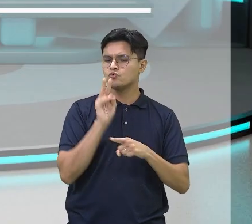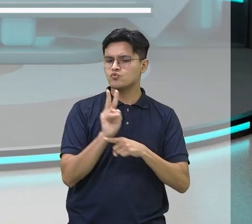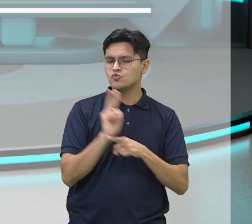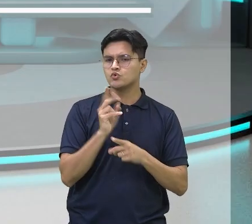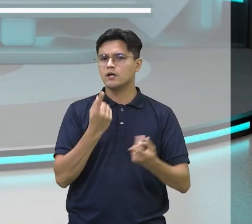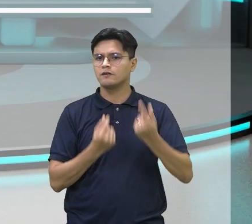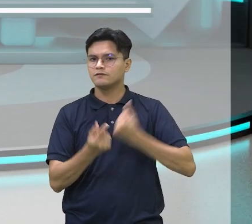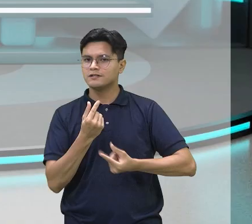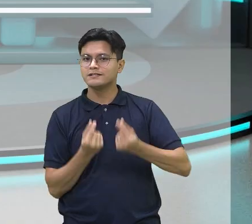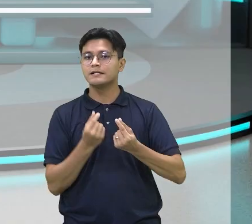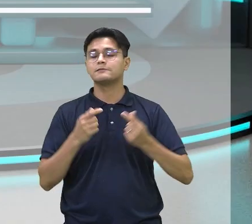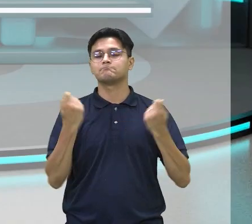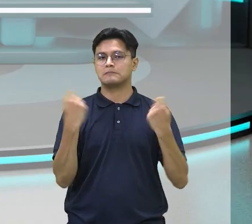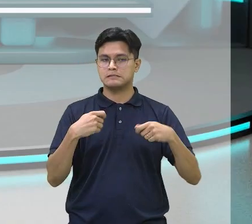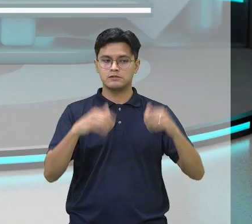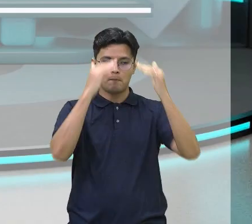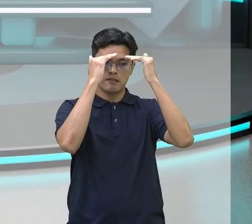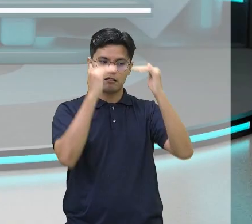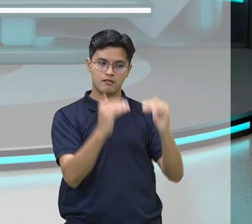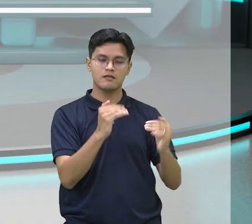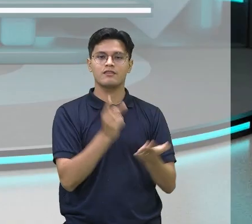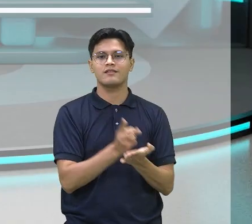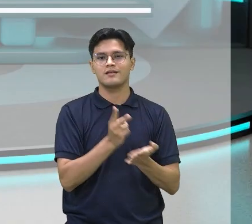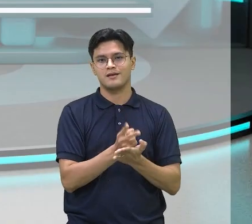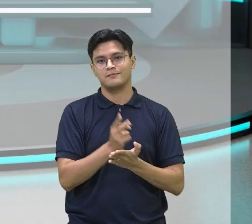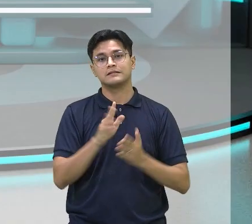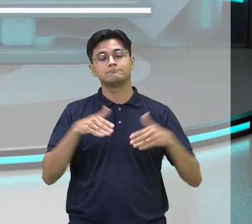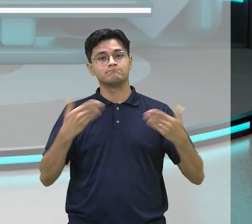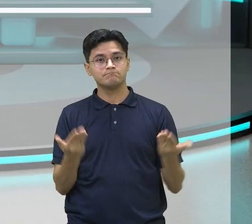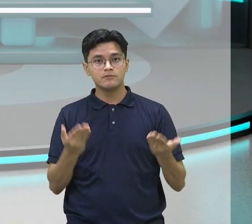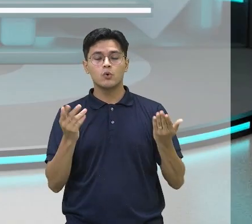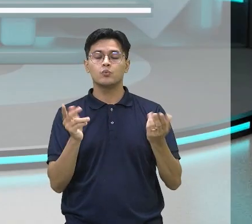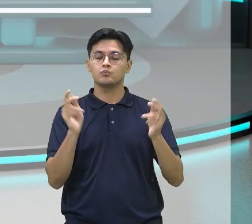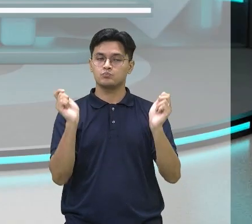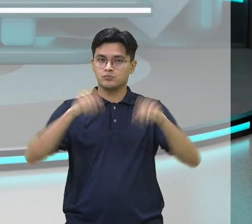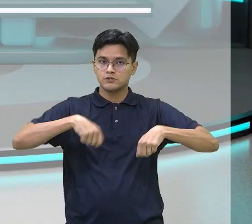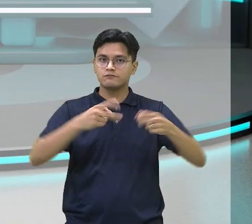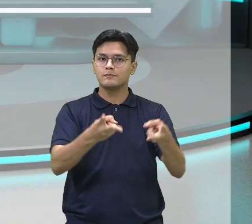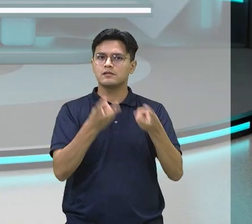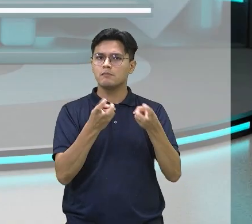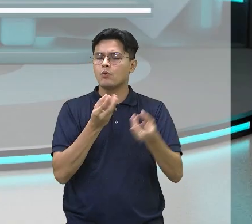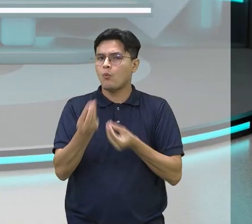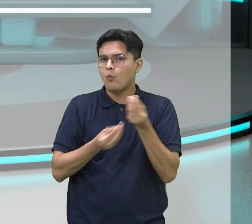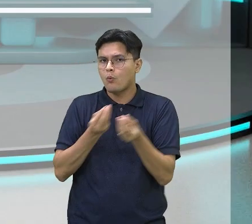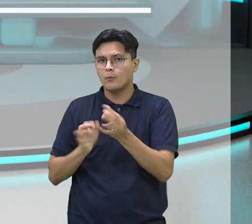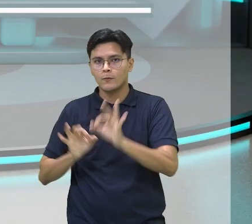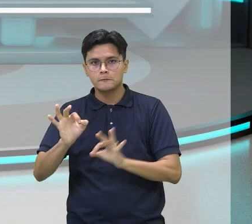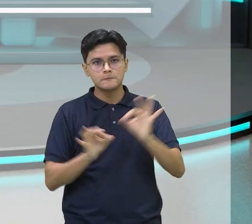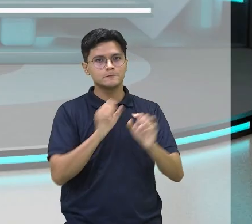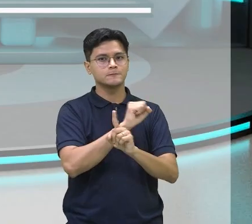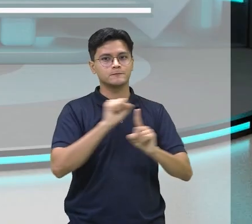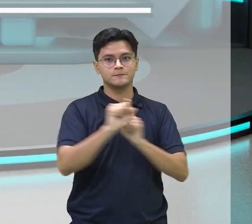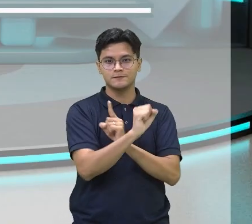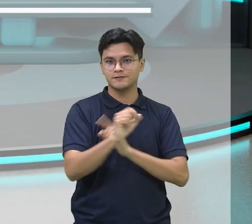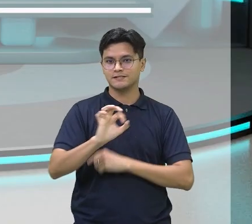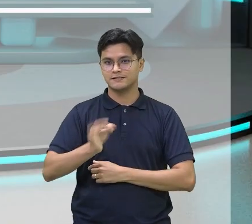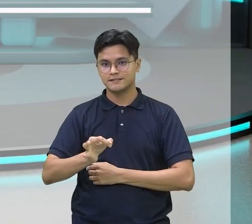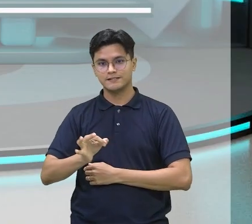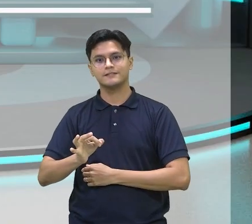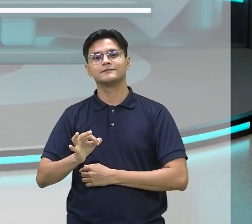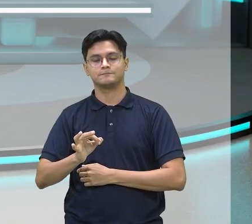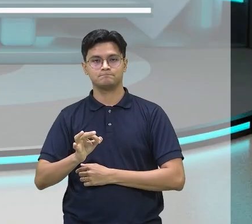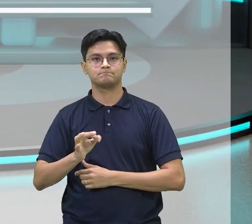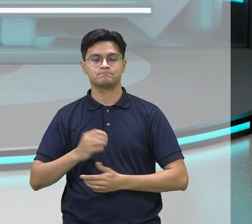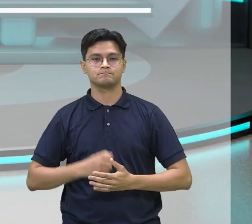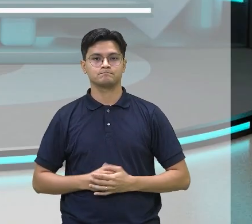organizada a ali também, tá bom? Então, esse era o contexto histórico que se enquadrava esse movimento. E